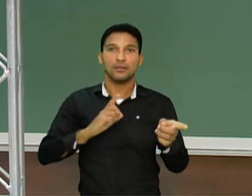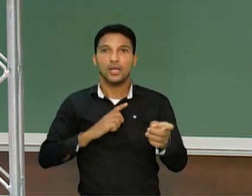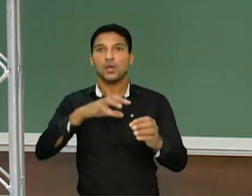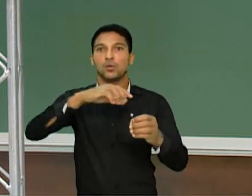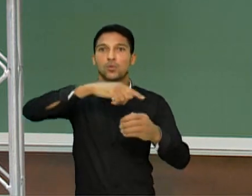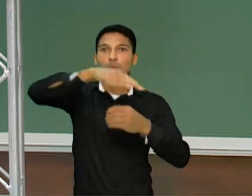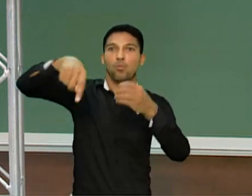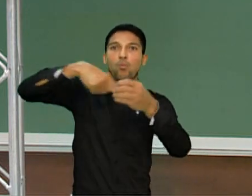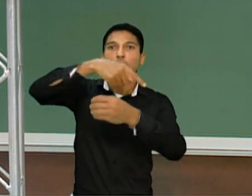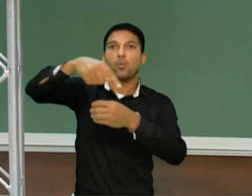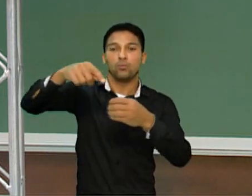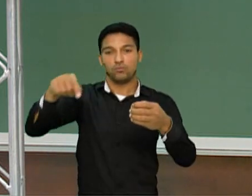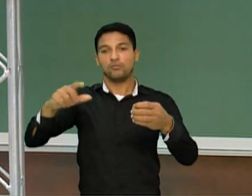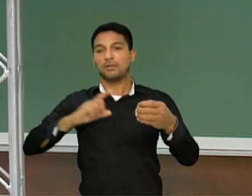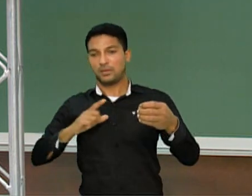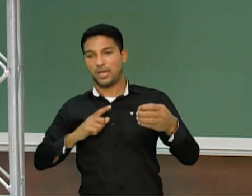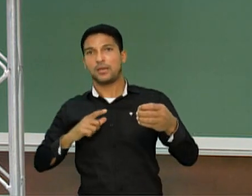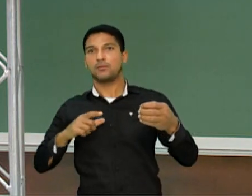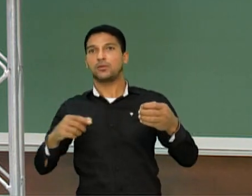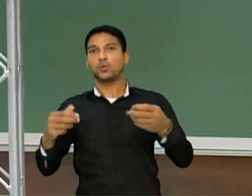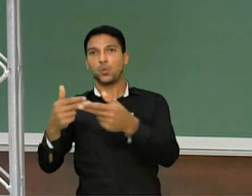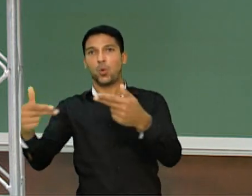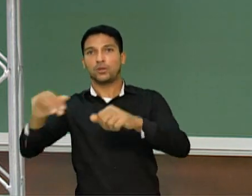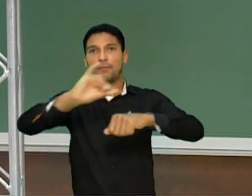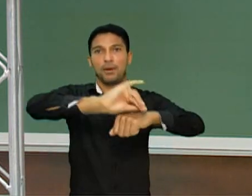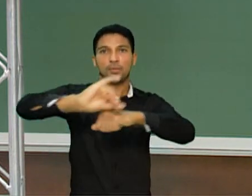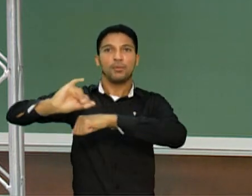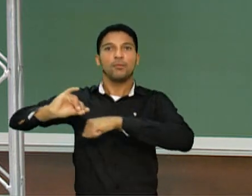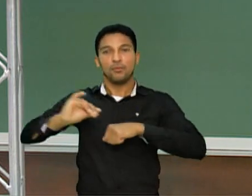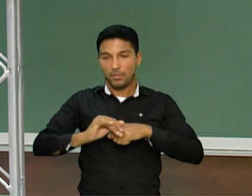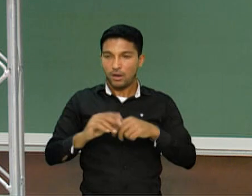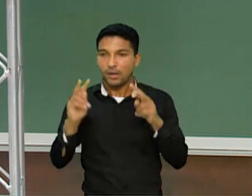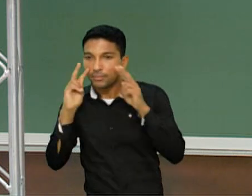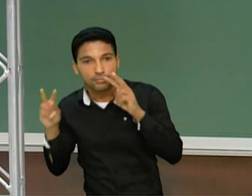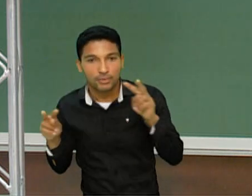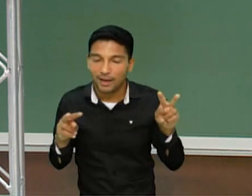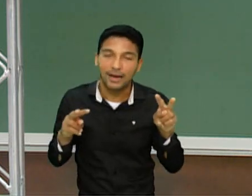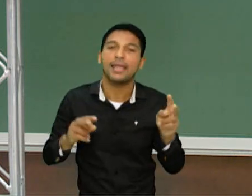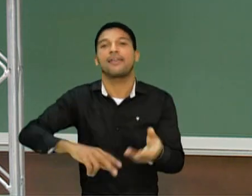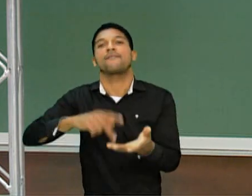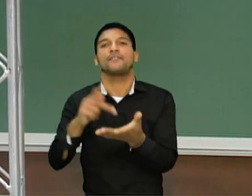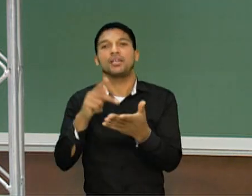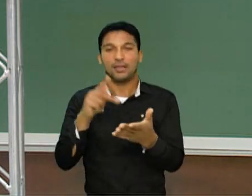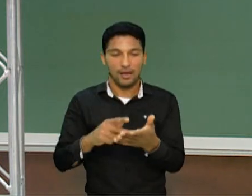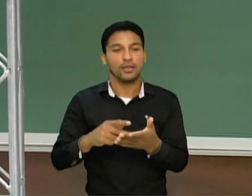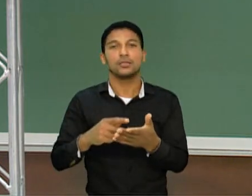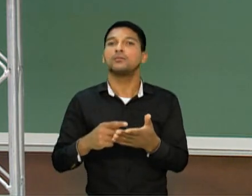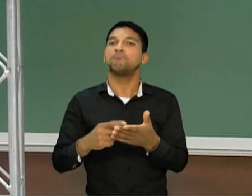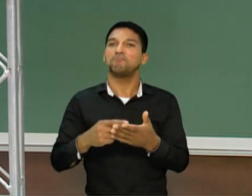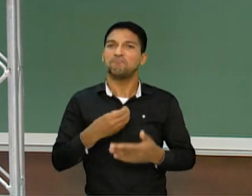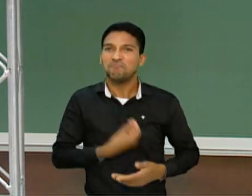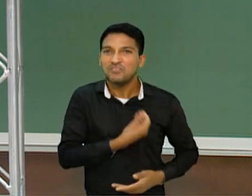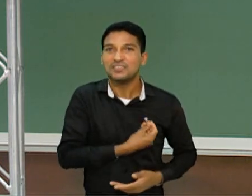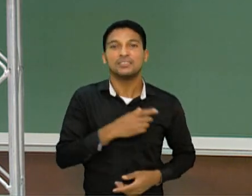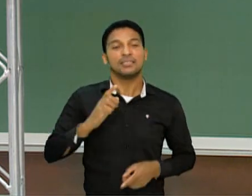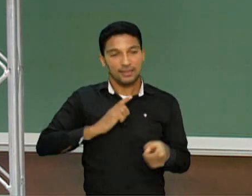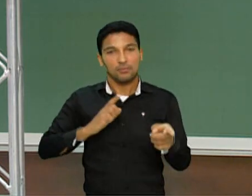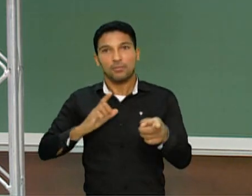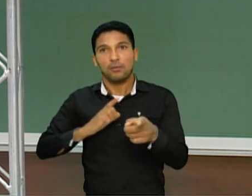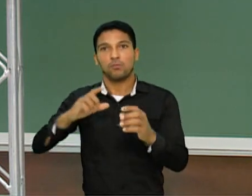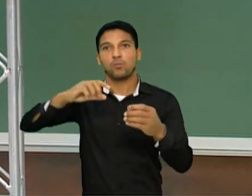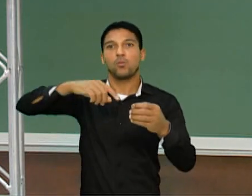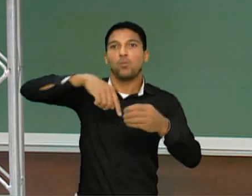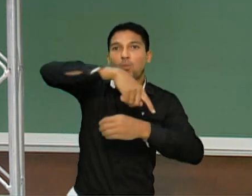reais. Então partindo desse pressuposto, dessa garantia, né? A garantia da existência de Deus, a garantia do